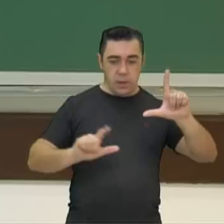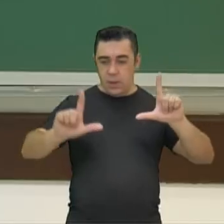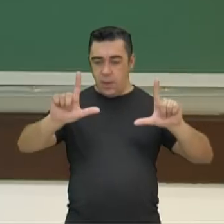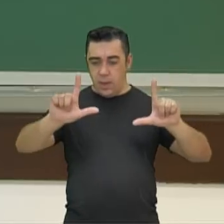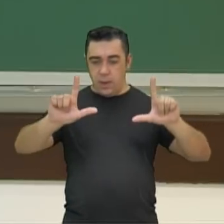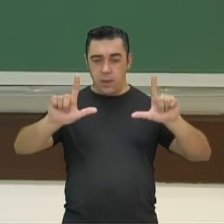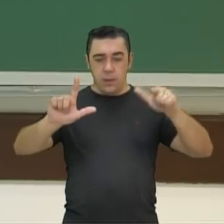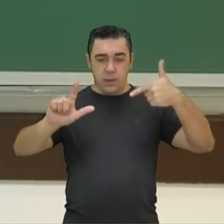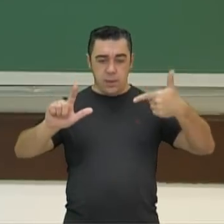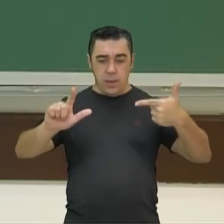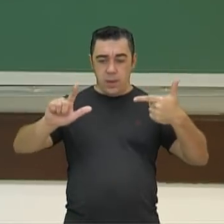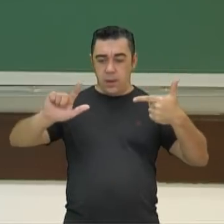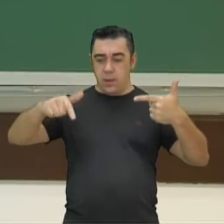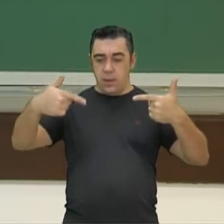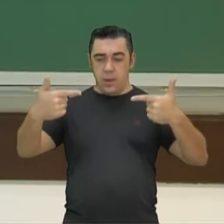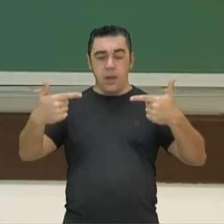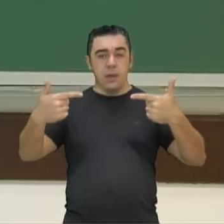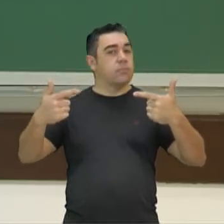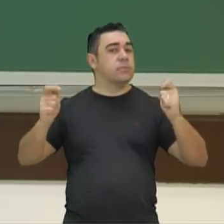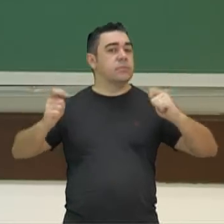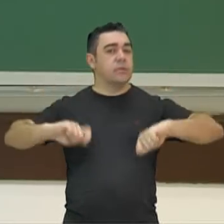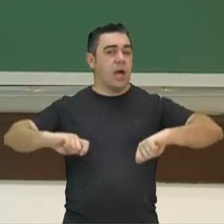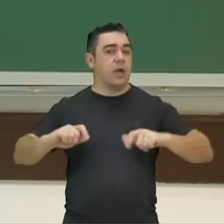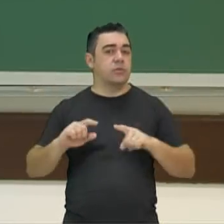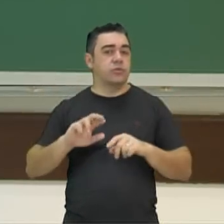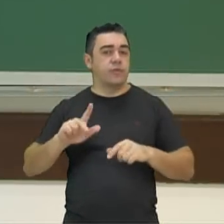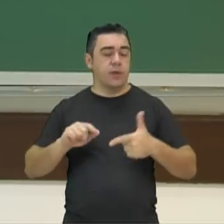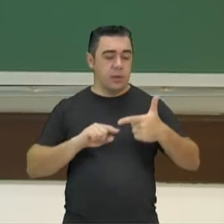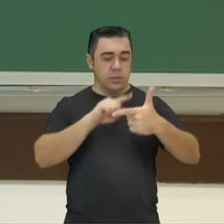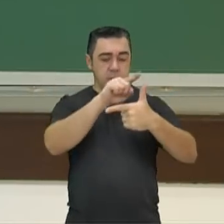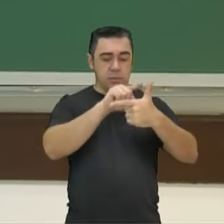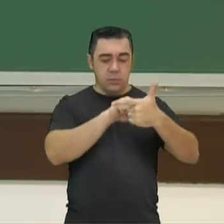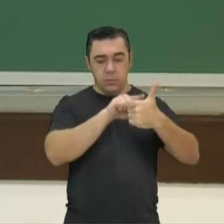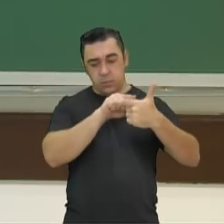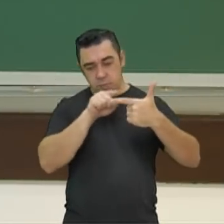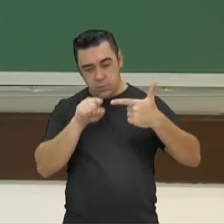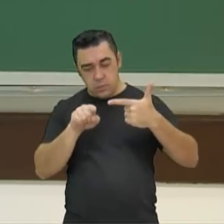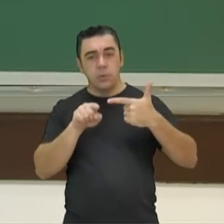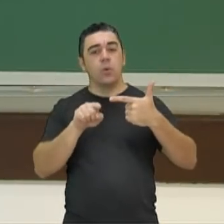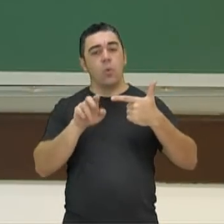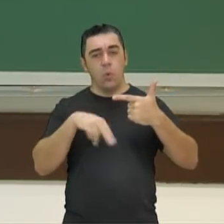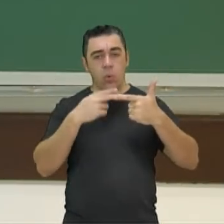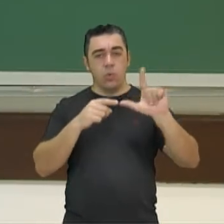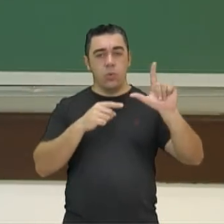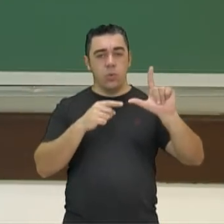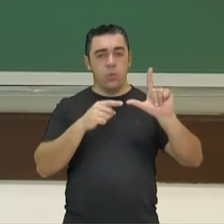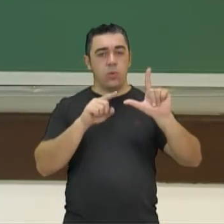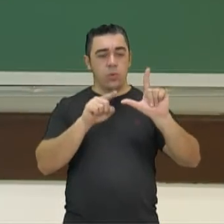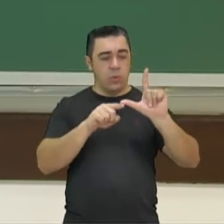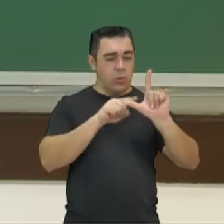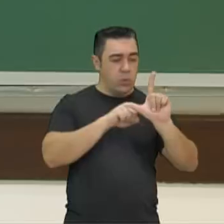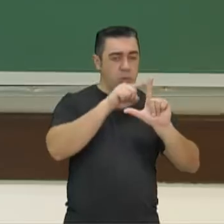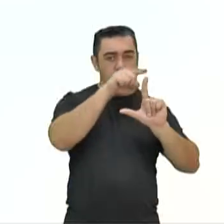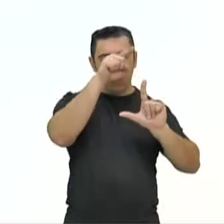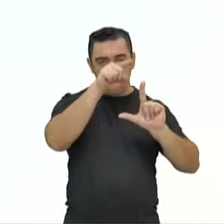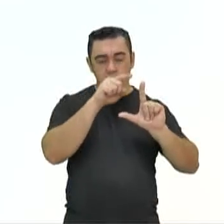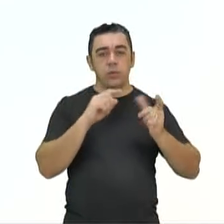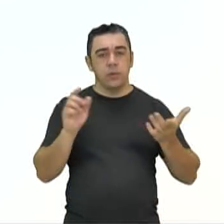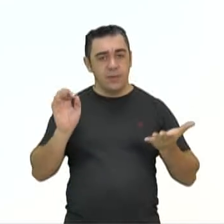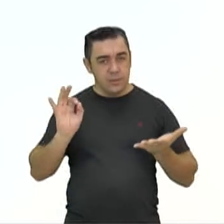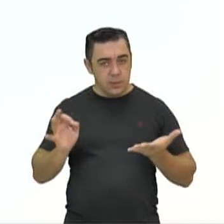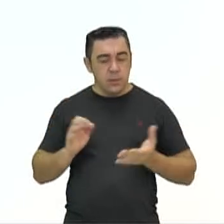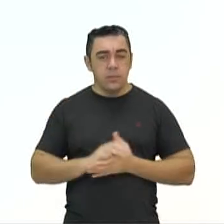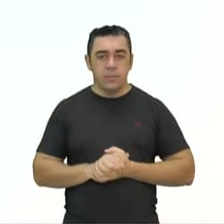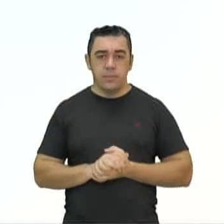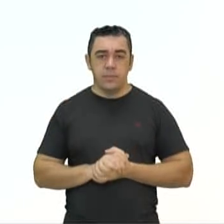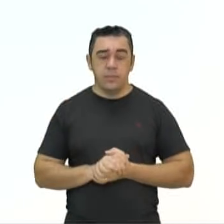L lá. Então, ele pode ser deitado, de pé, de ponta cabeça, não importa. Importa que faça um L. O movimento do cavalo